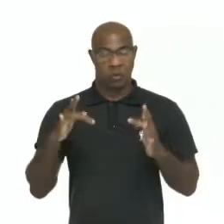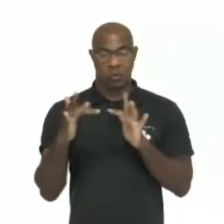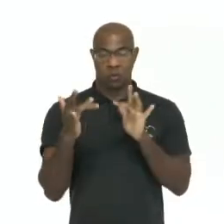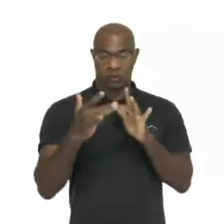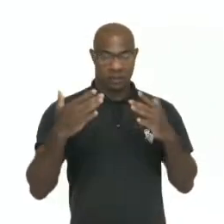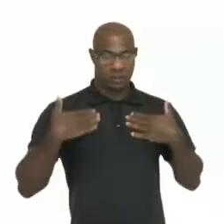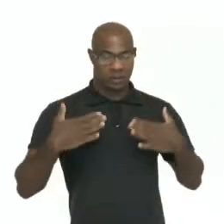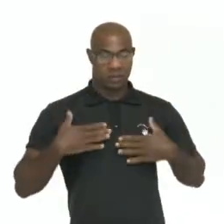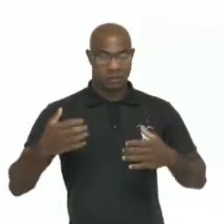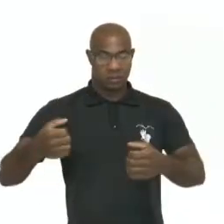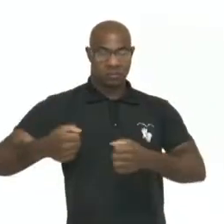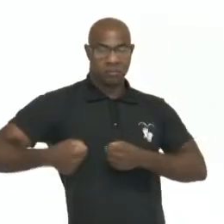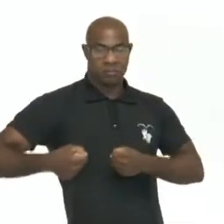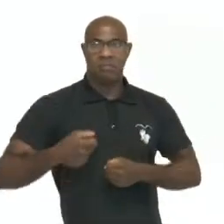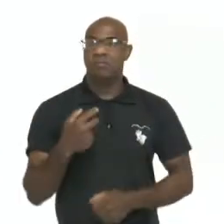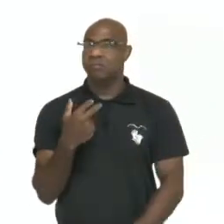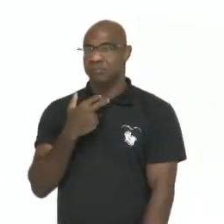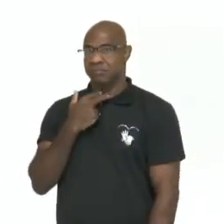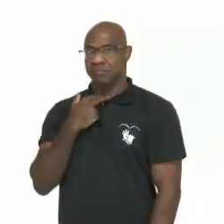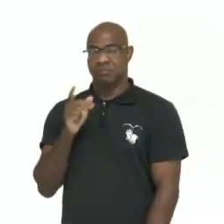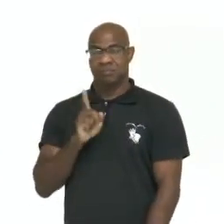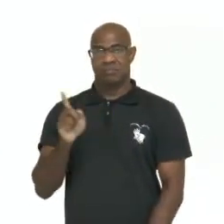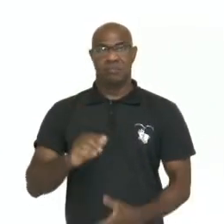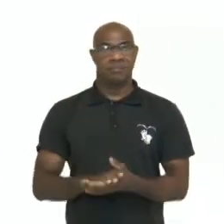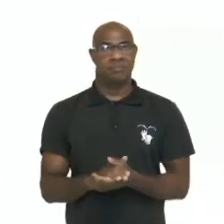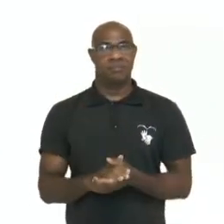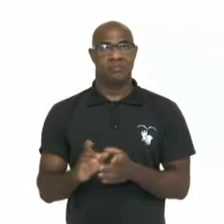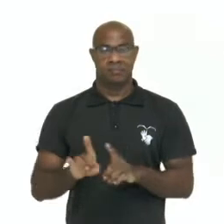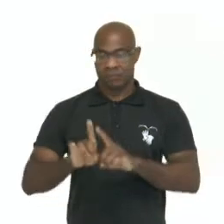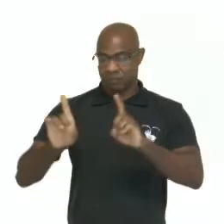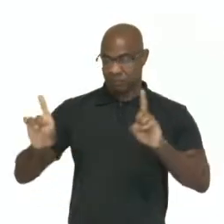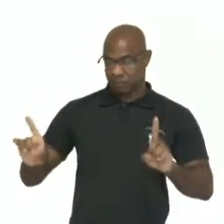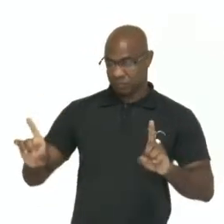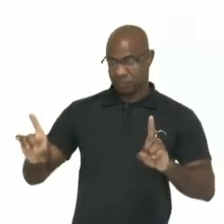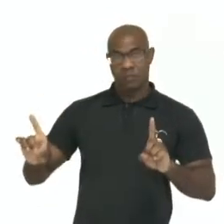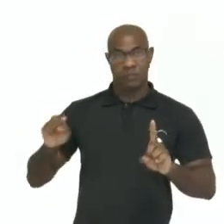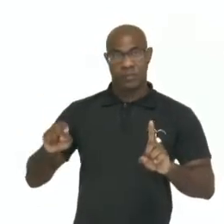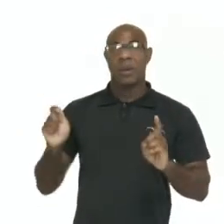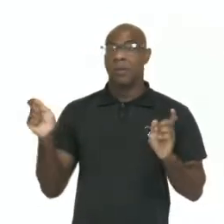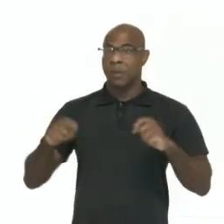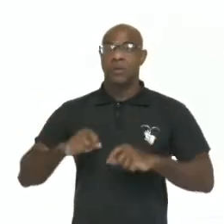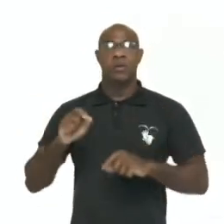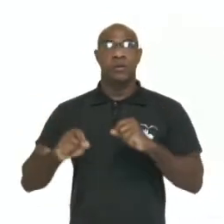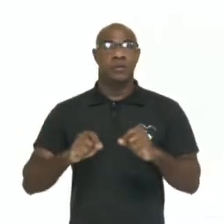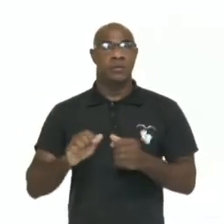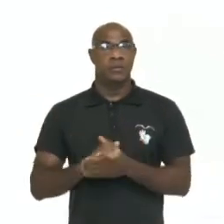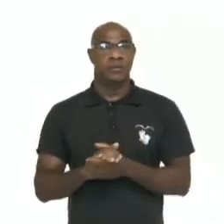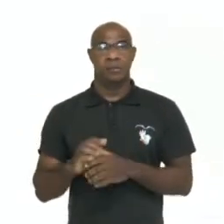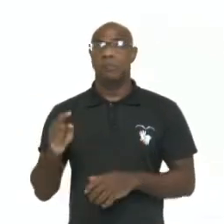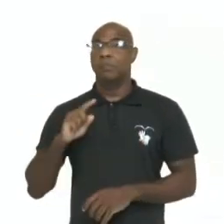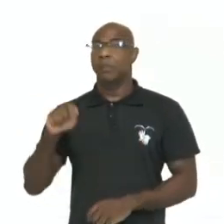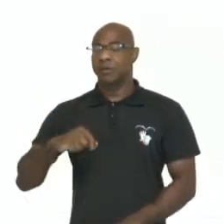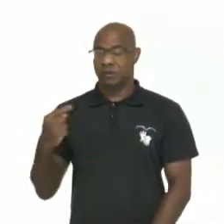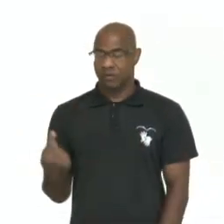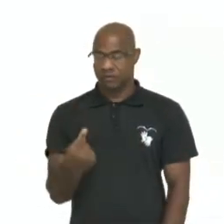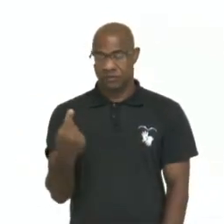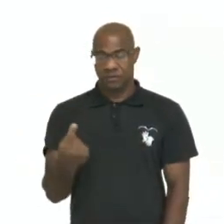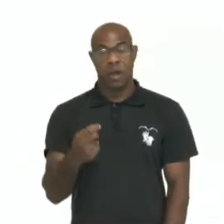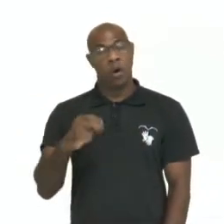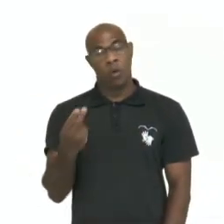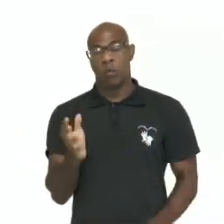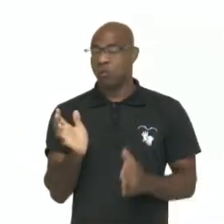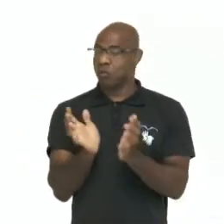físico, certo? A competição de Kata pode ser tanto individual quanto por